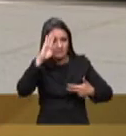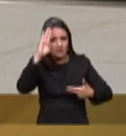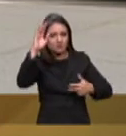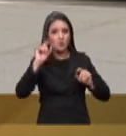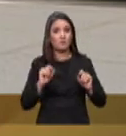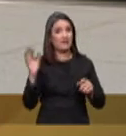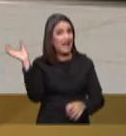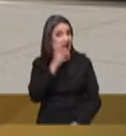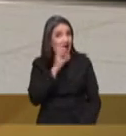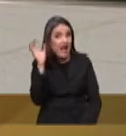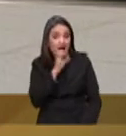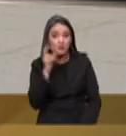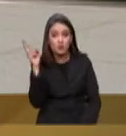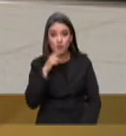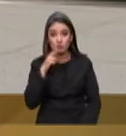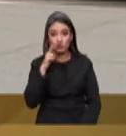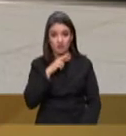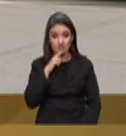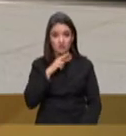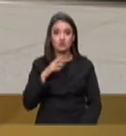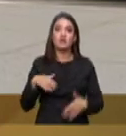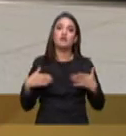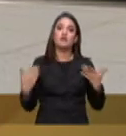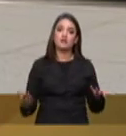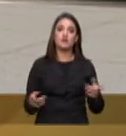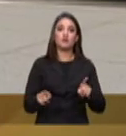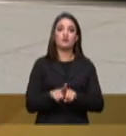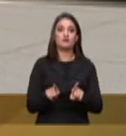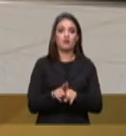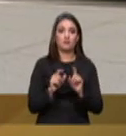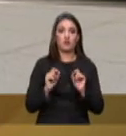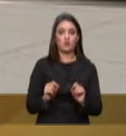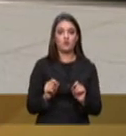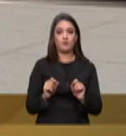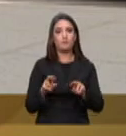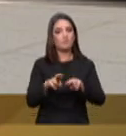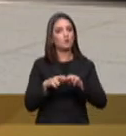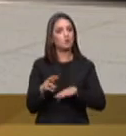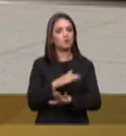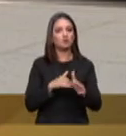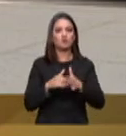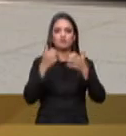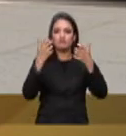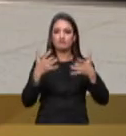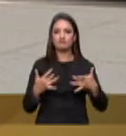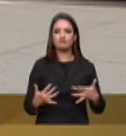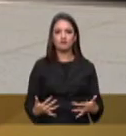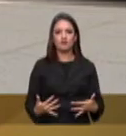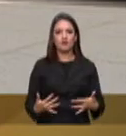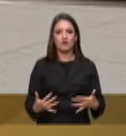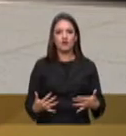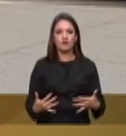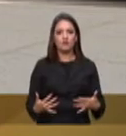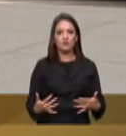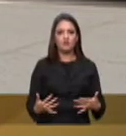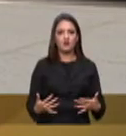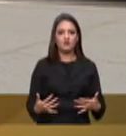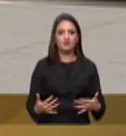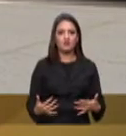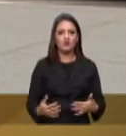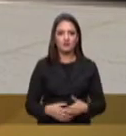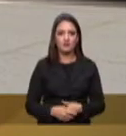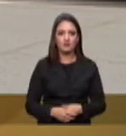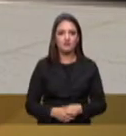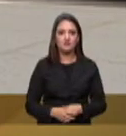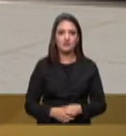preferencialmente o mais cedo possível. E chego ao dispositivo. Pelo exposto, senhor presidente, senhoras ministras, senhores ministros, todos